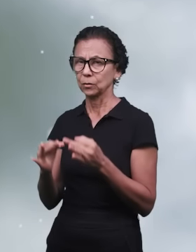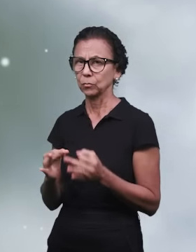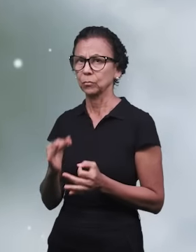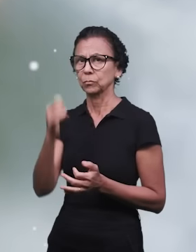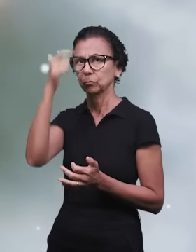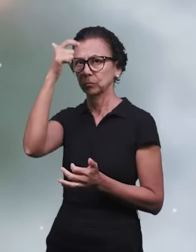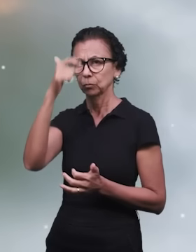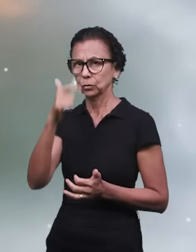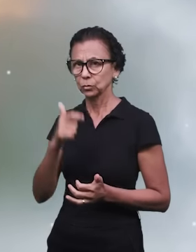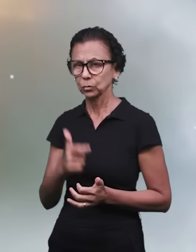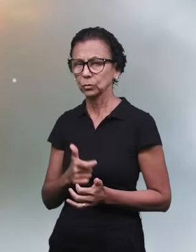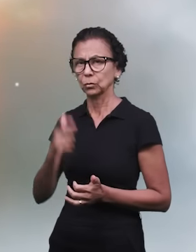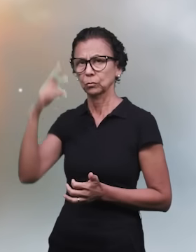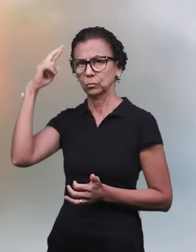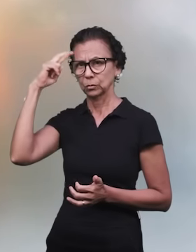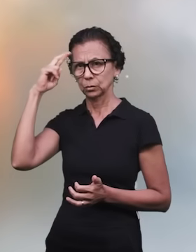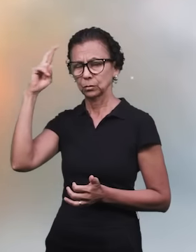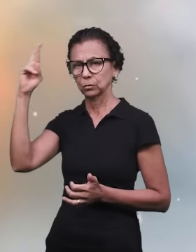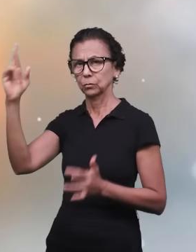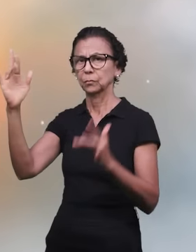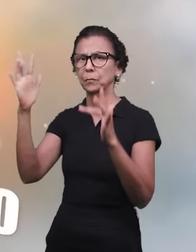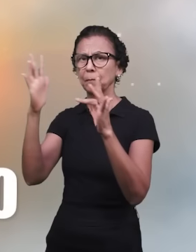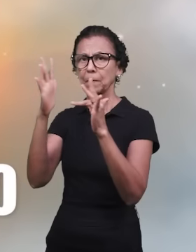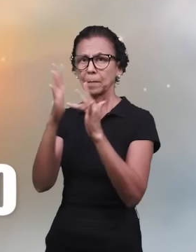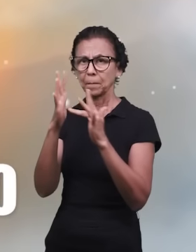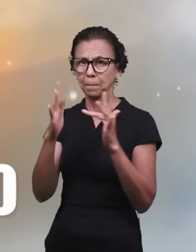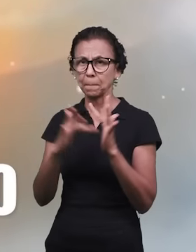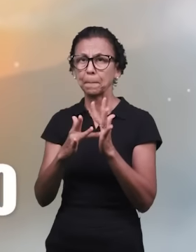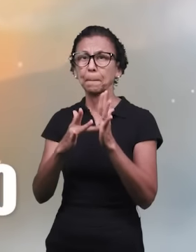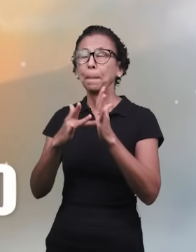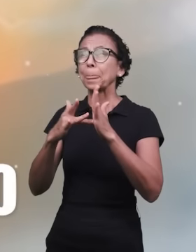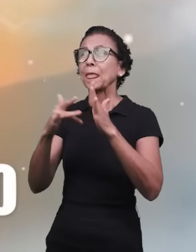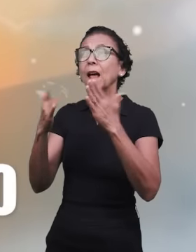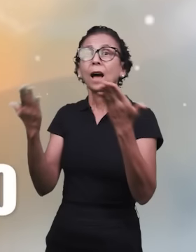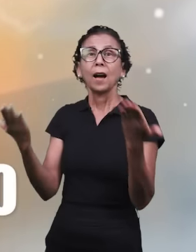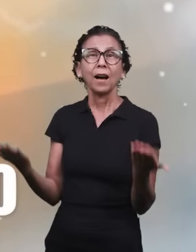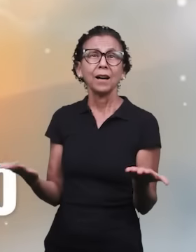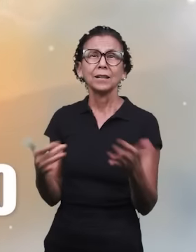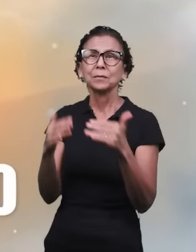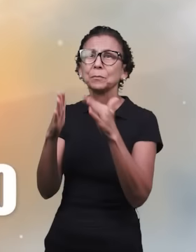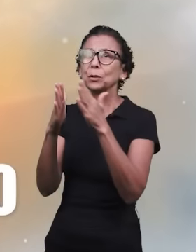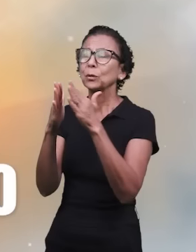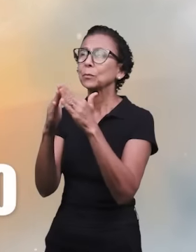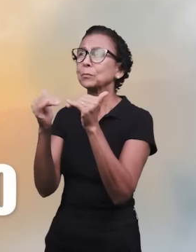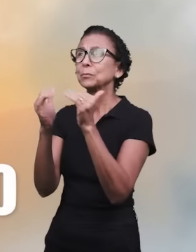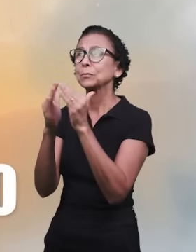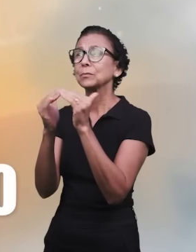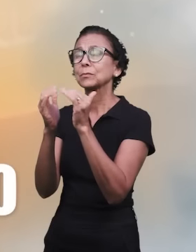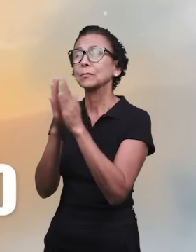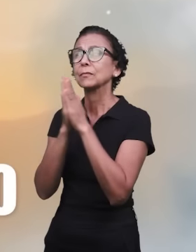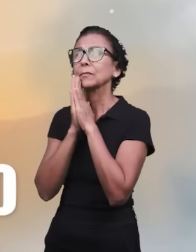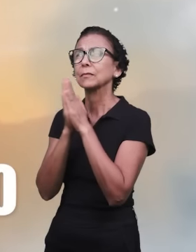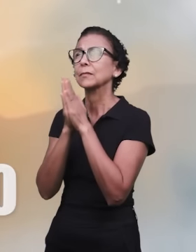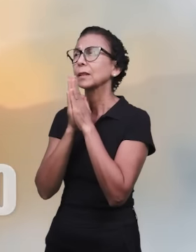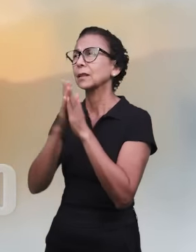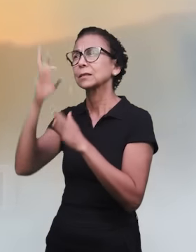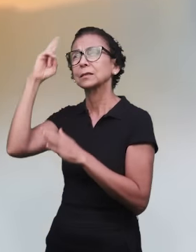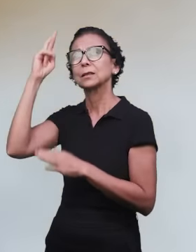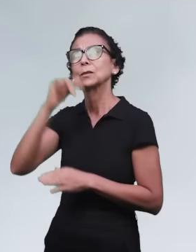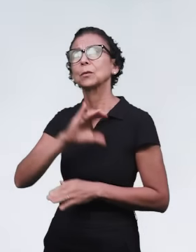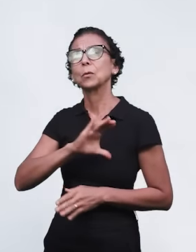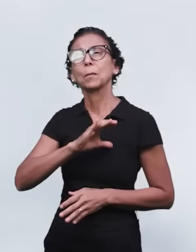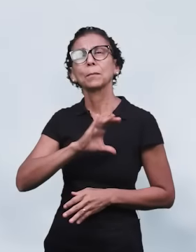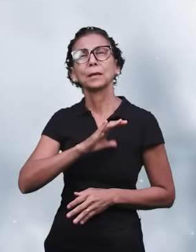eu. Eu implorei a Jesus, Senhor, tem de mim